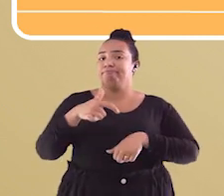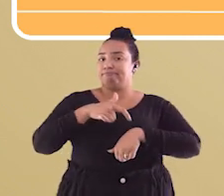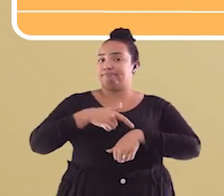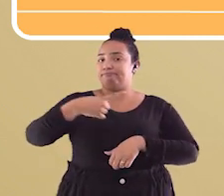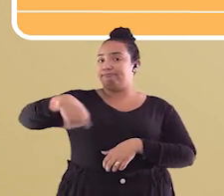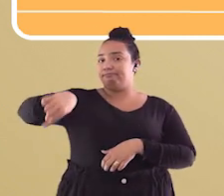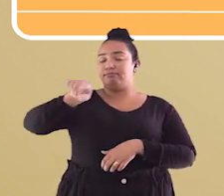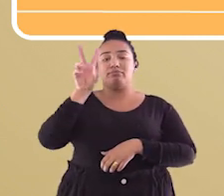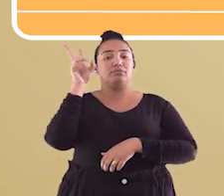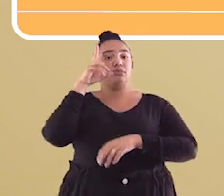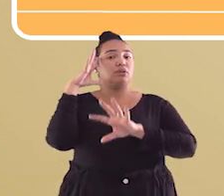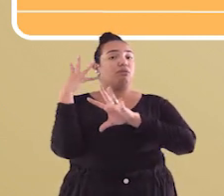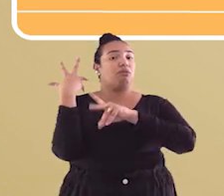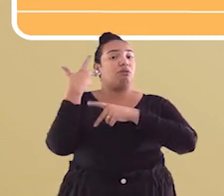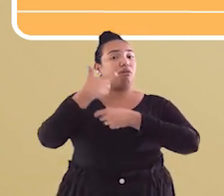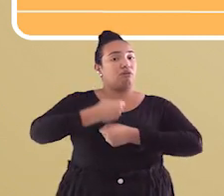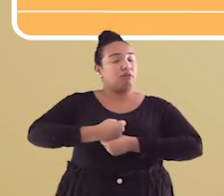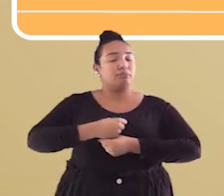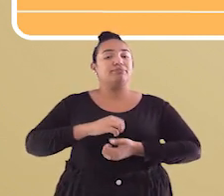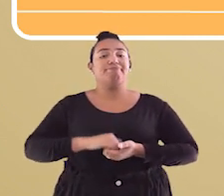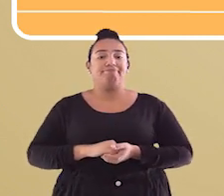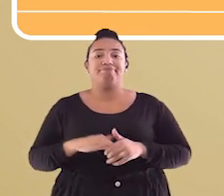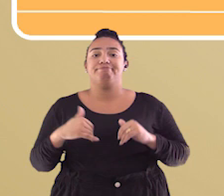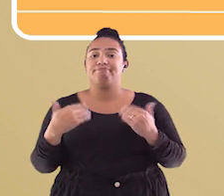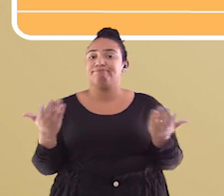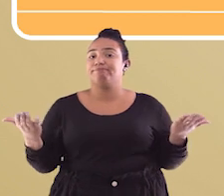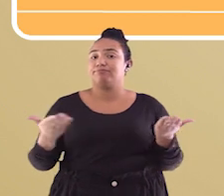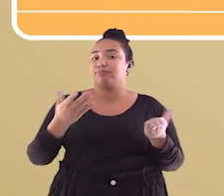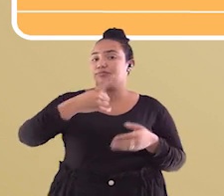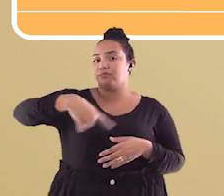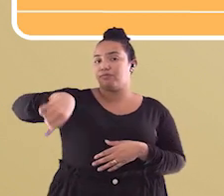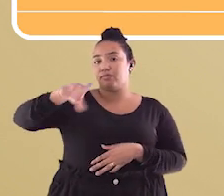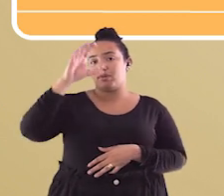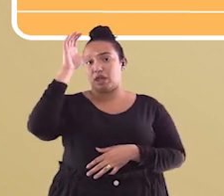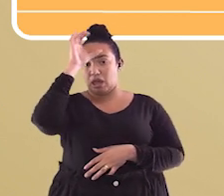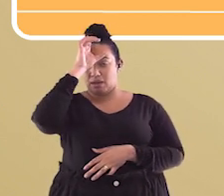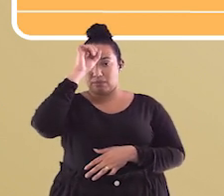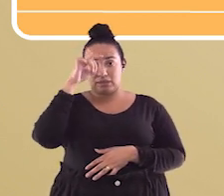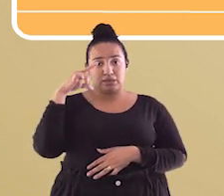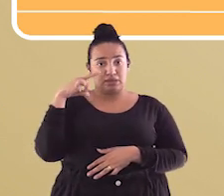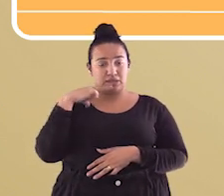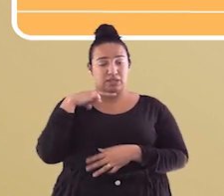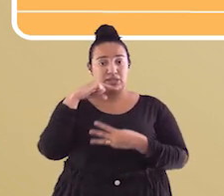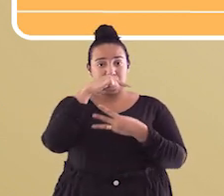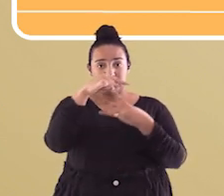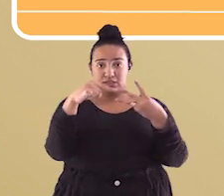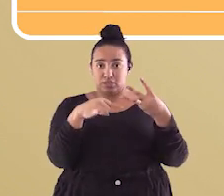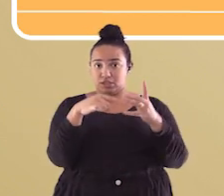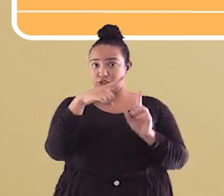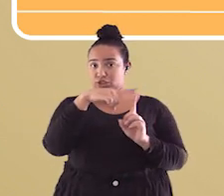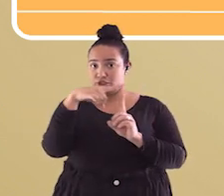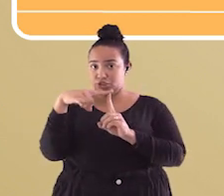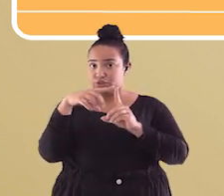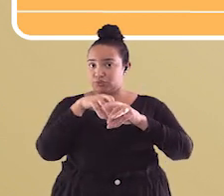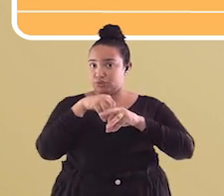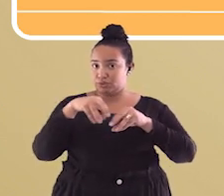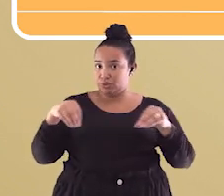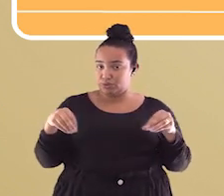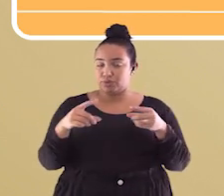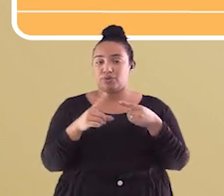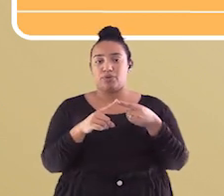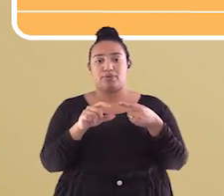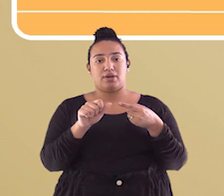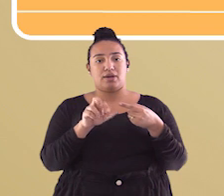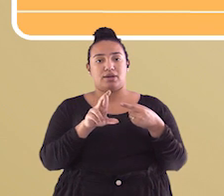gente relembrar o que estudamos hoje. Aprendemos que existe pelo menos 3 tipos de solo. São eles o